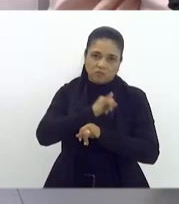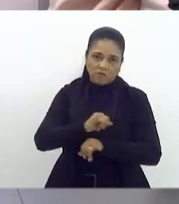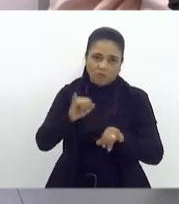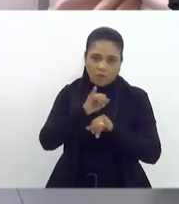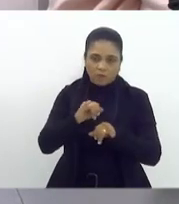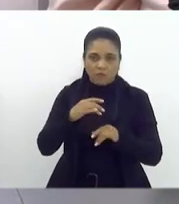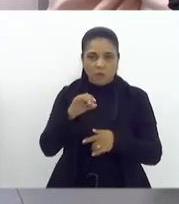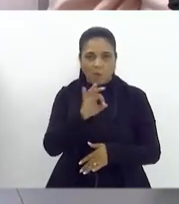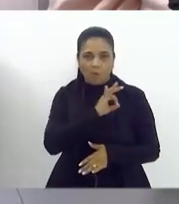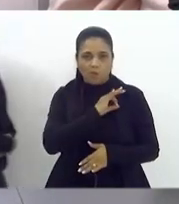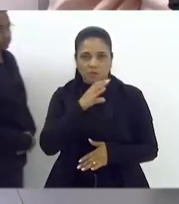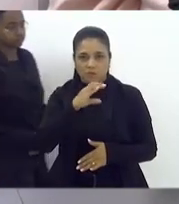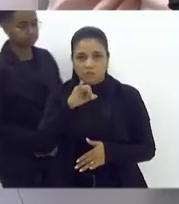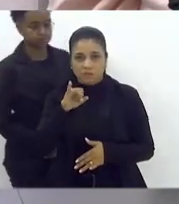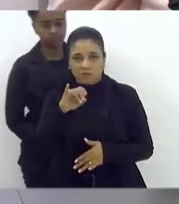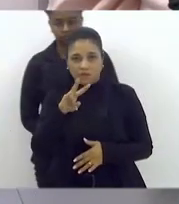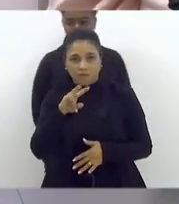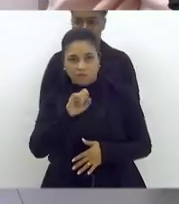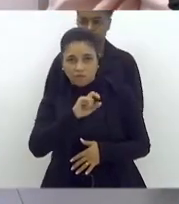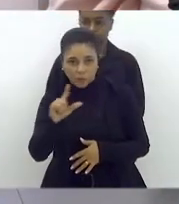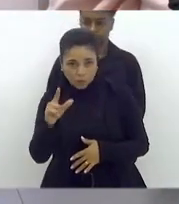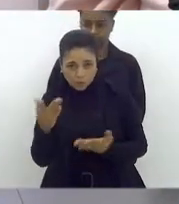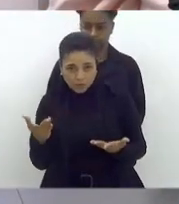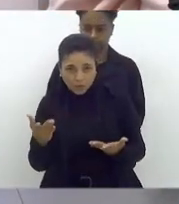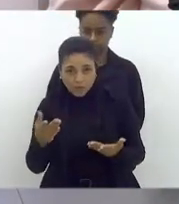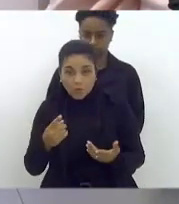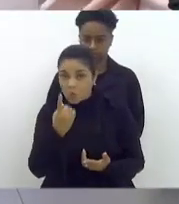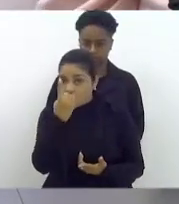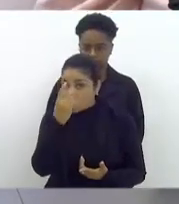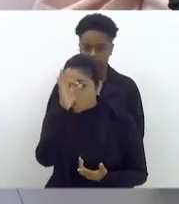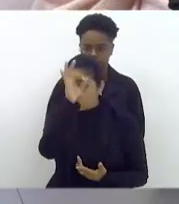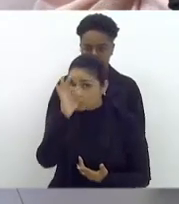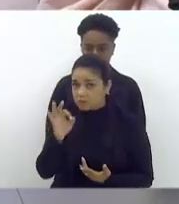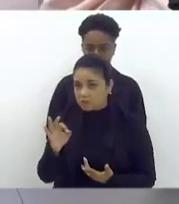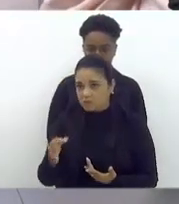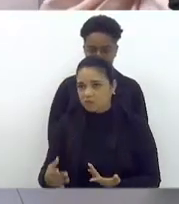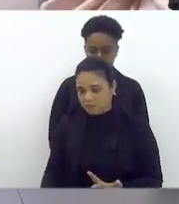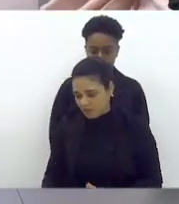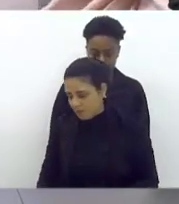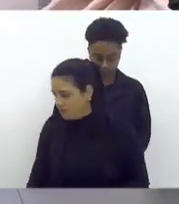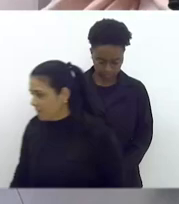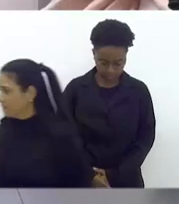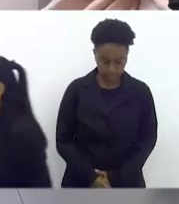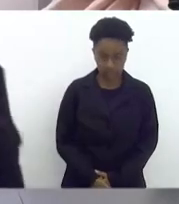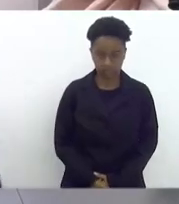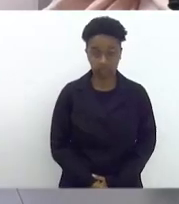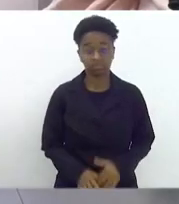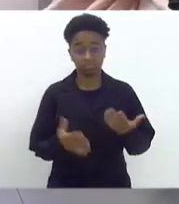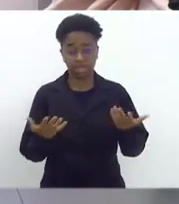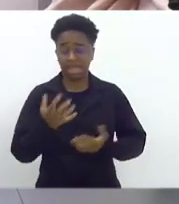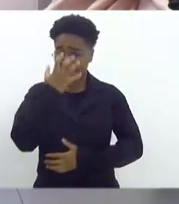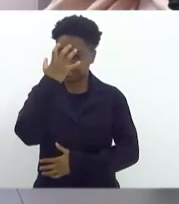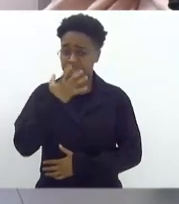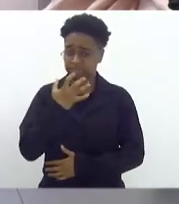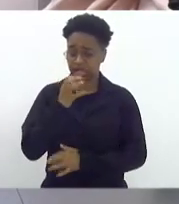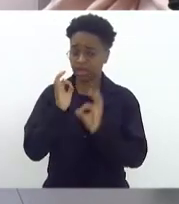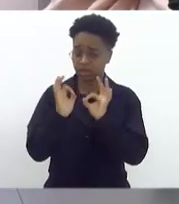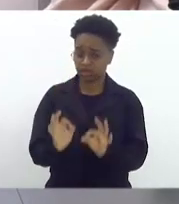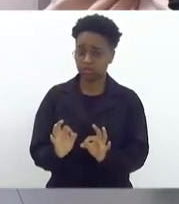Civil vou chegar 1% do orçamento destinado para as polícias do Rio de Janeiro isso é sério demais